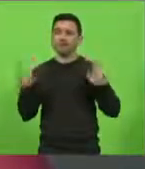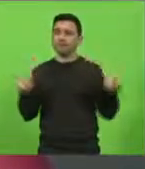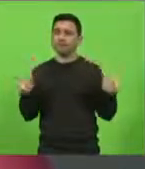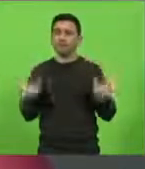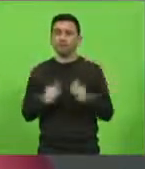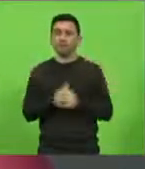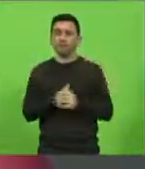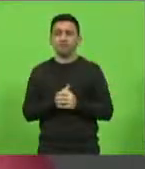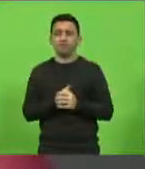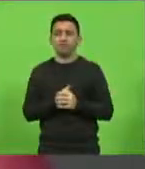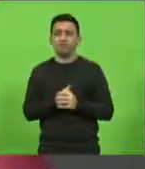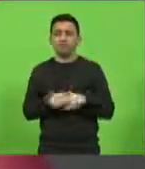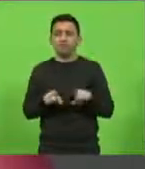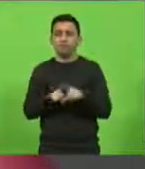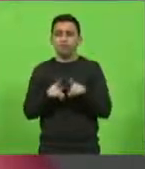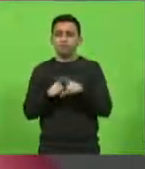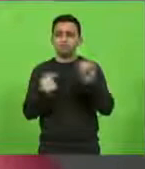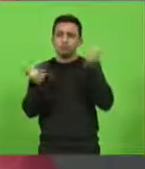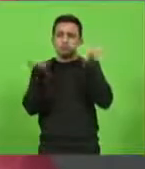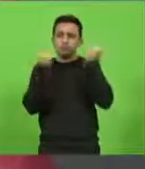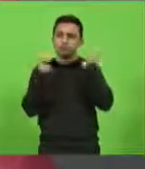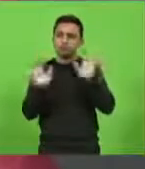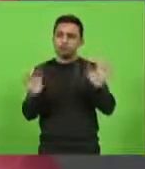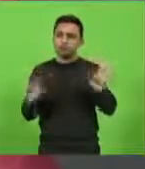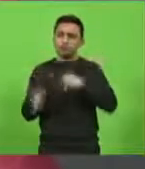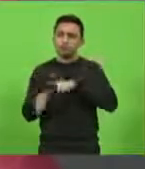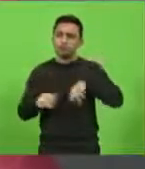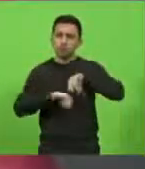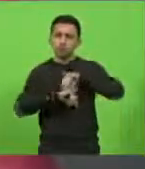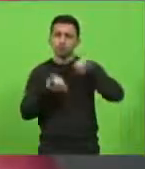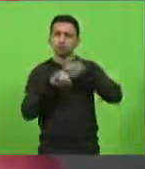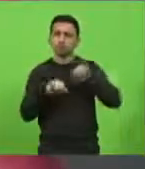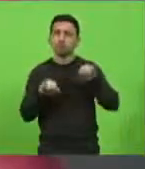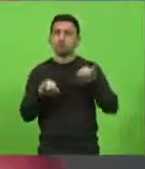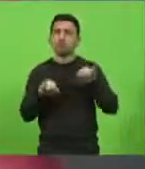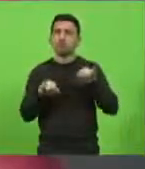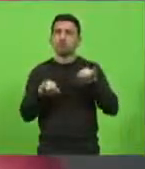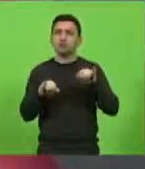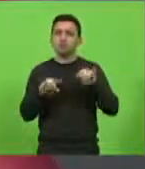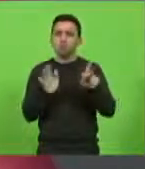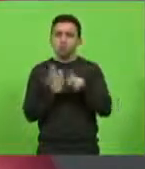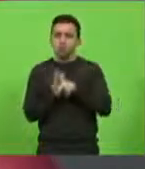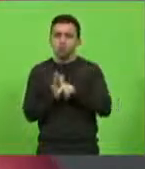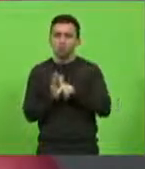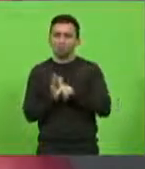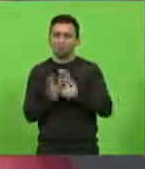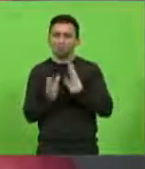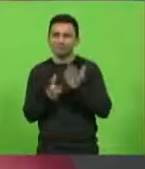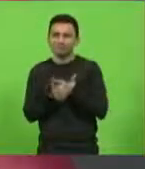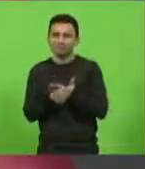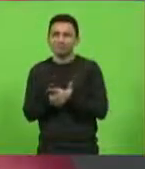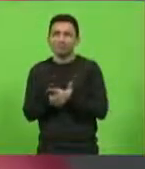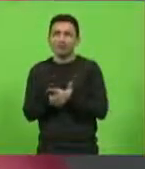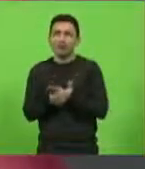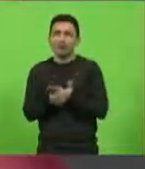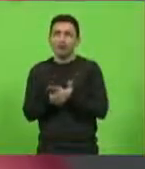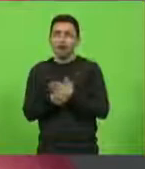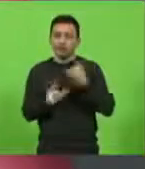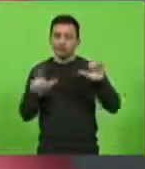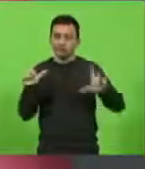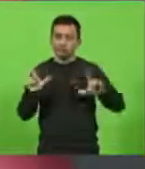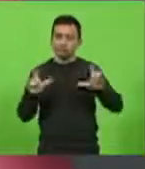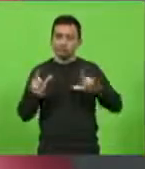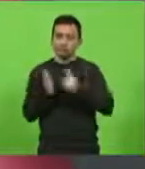ademais as informações tornadas públicas a respeito dos referidos inquéritos por intermédio da Imprensa